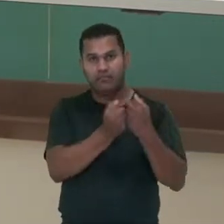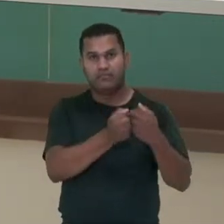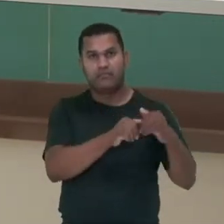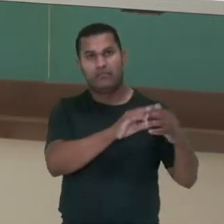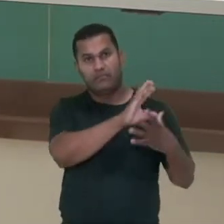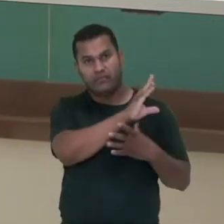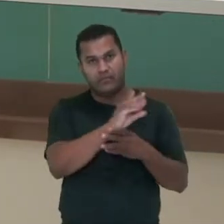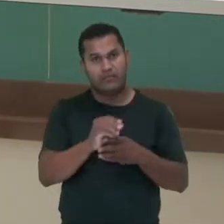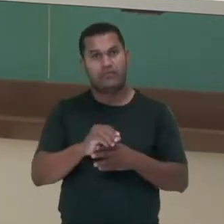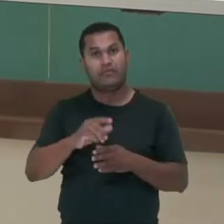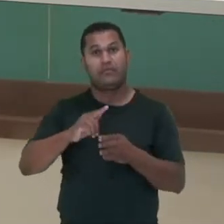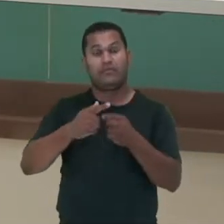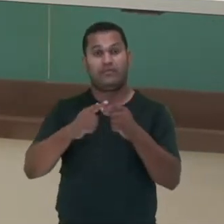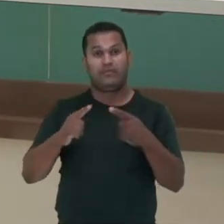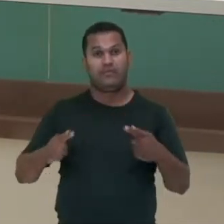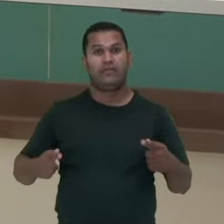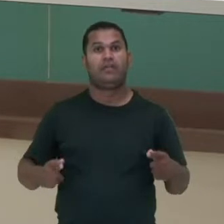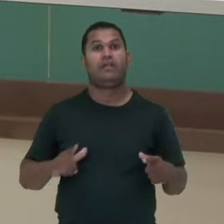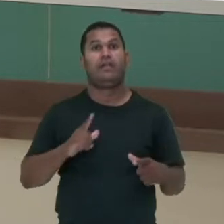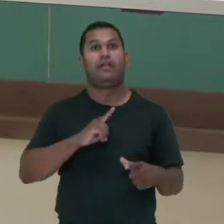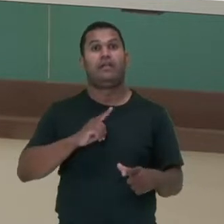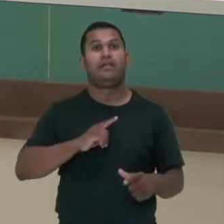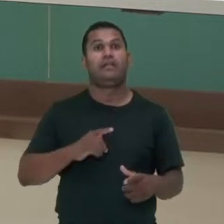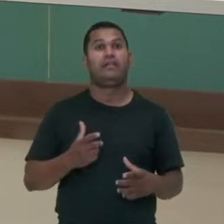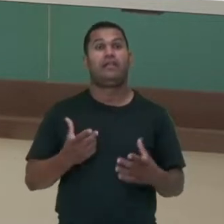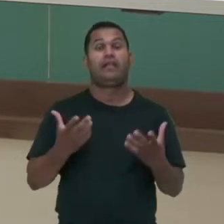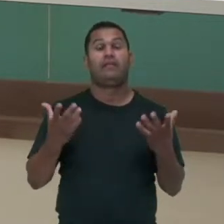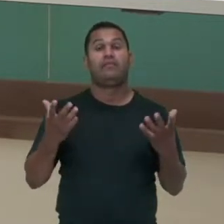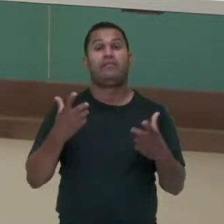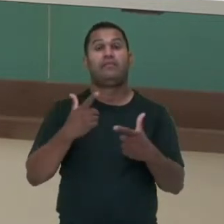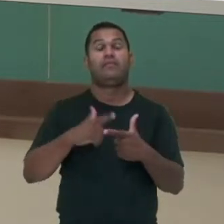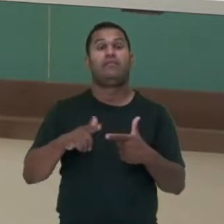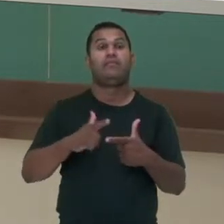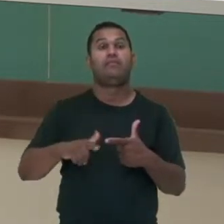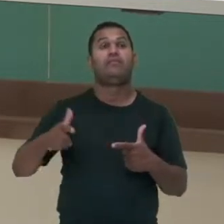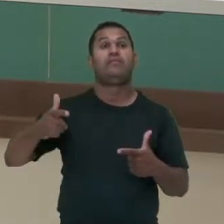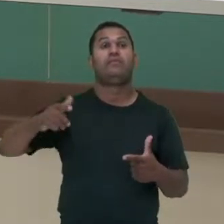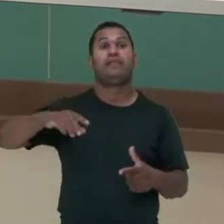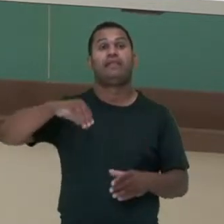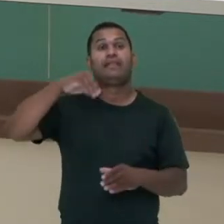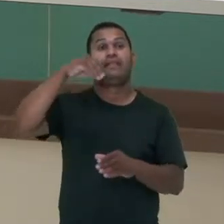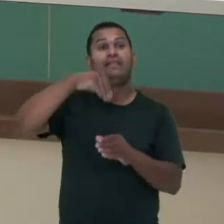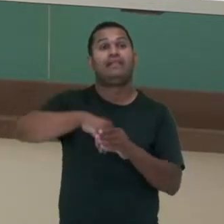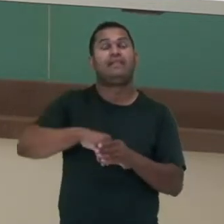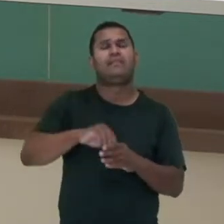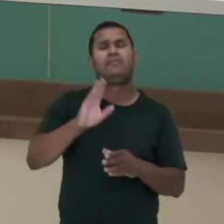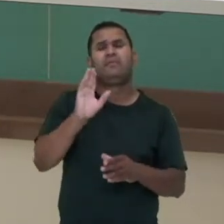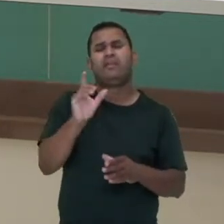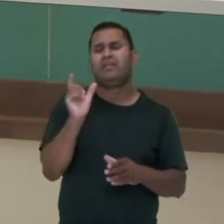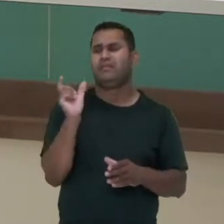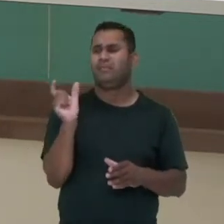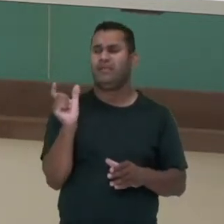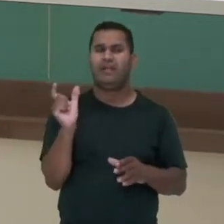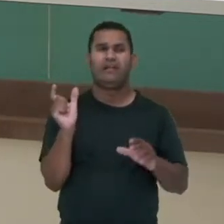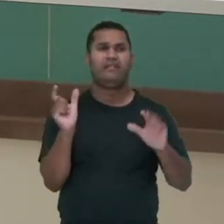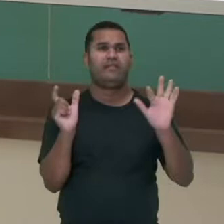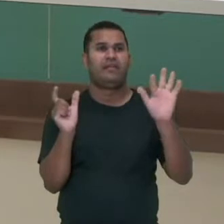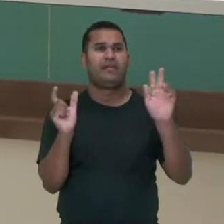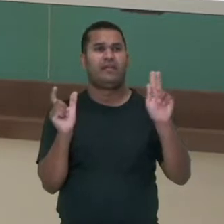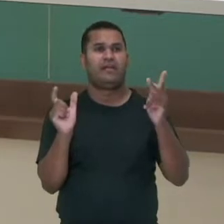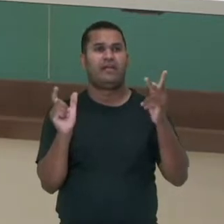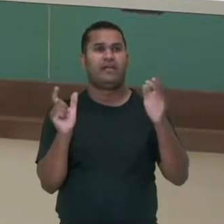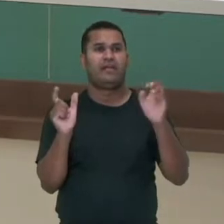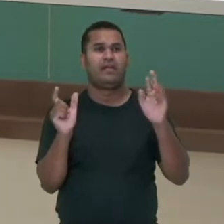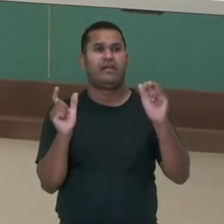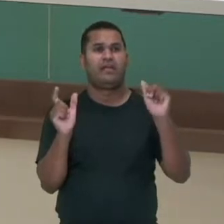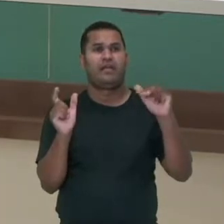como compreender os termos genéticos mais profundamente? O que é uma herança, especificamente? E o que são fenótipos? É